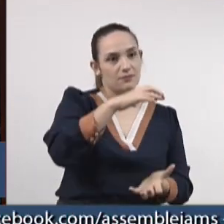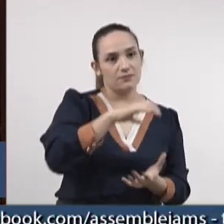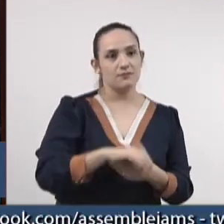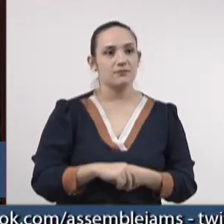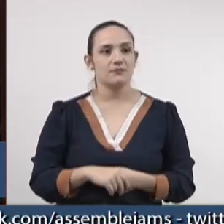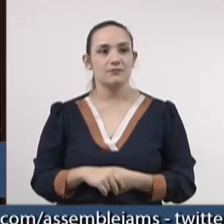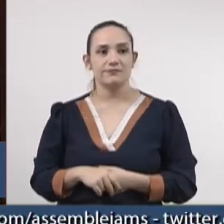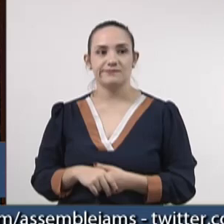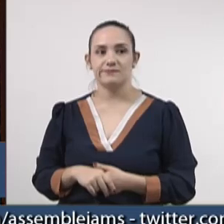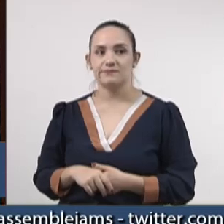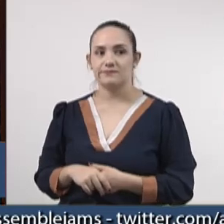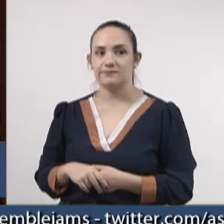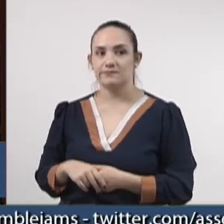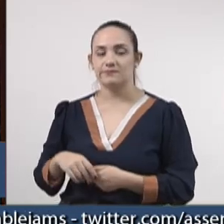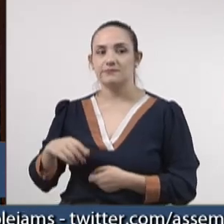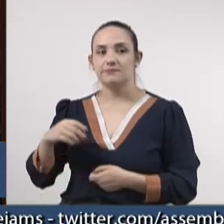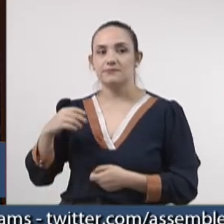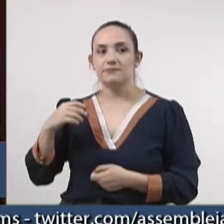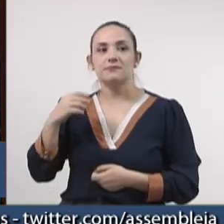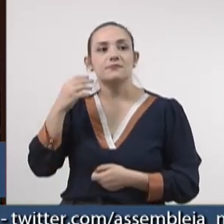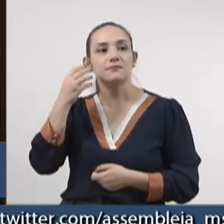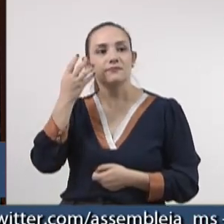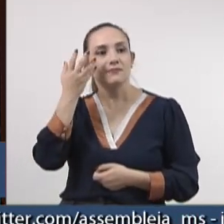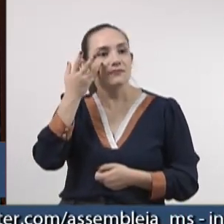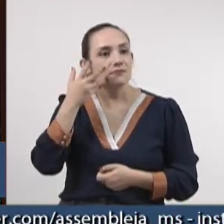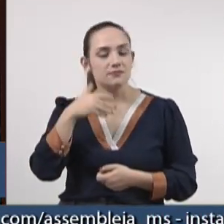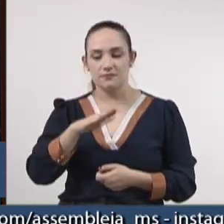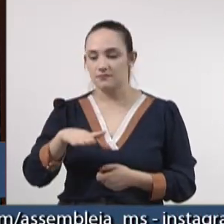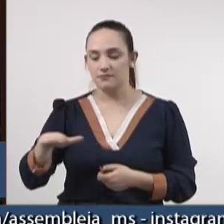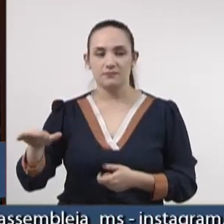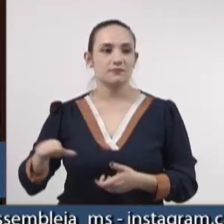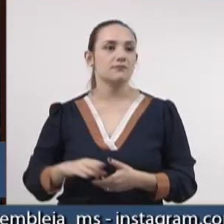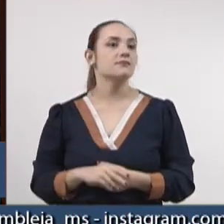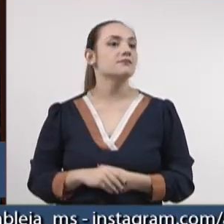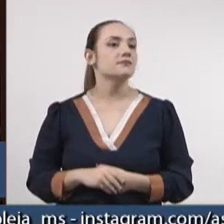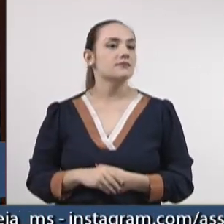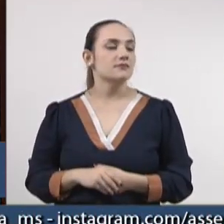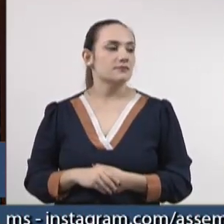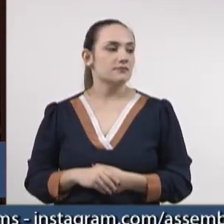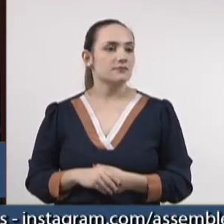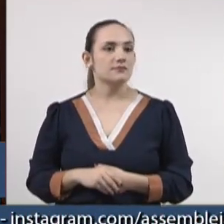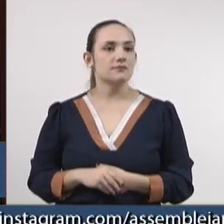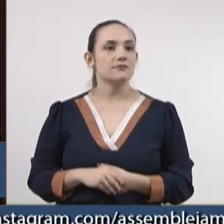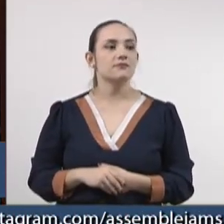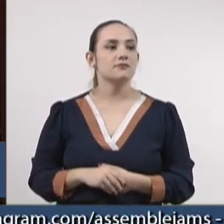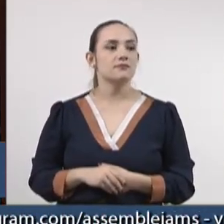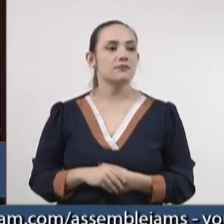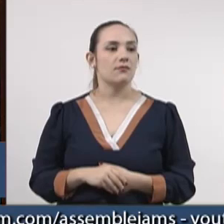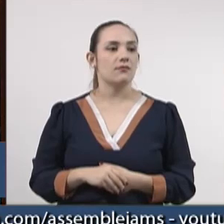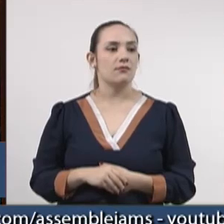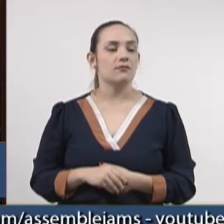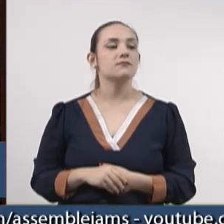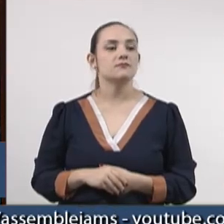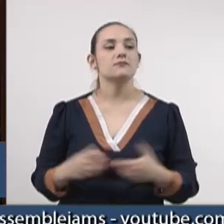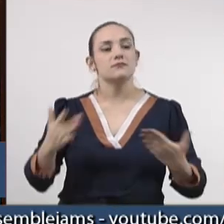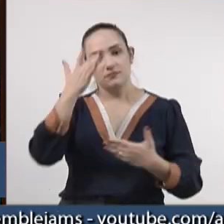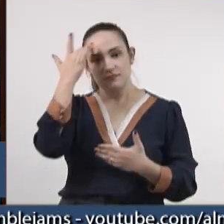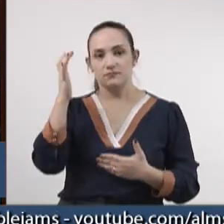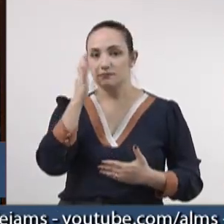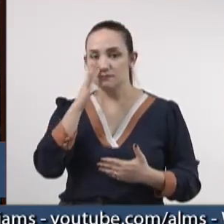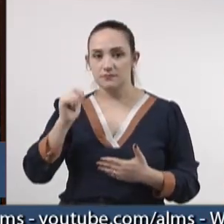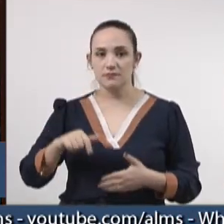o apoio desta Nobre casa para que todos os deputados e Deputados resumo também o público aqui presente que nos assiste